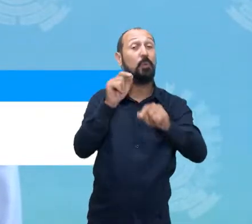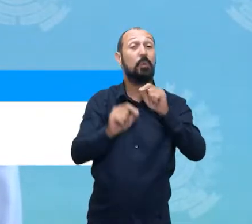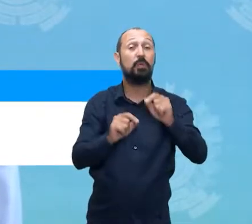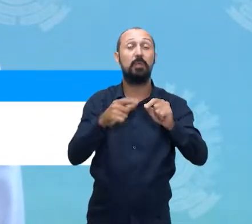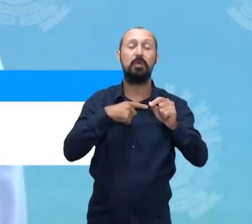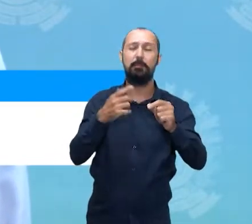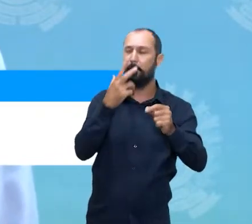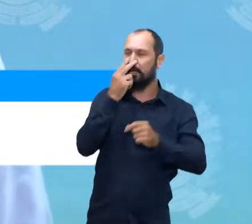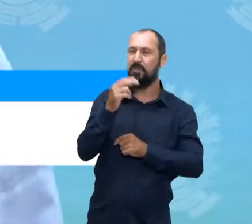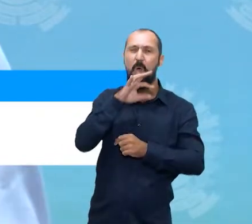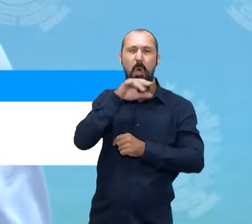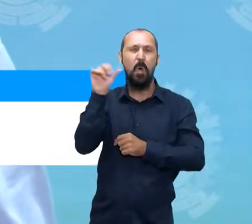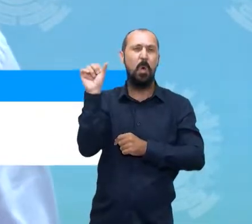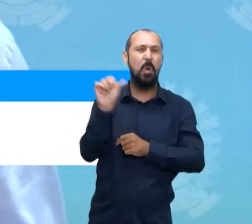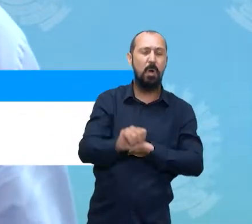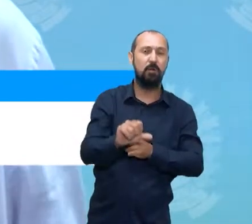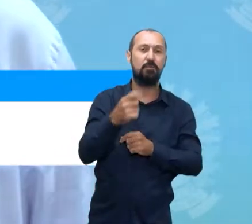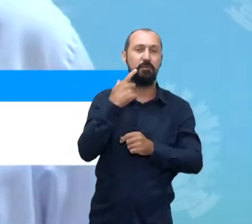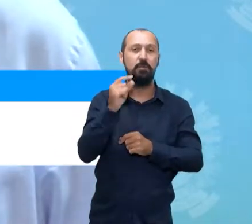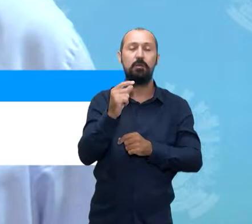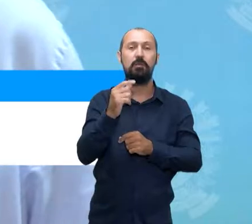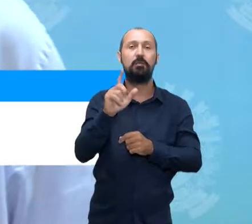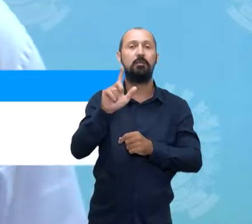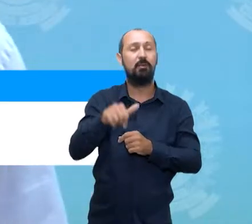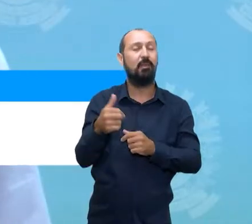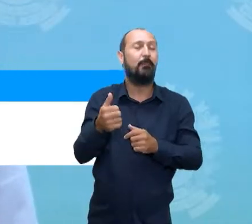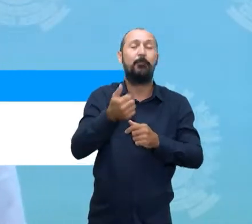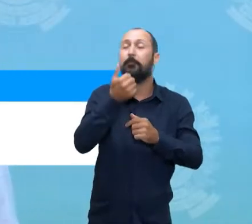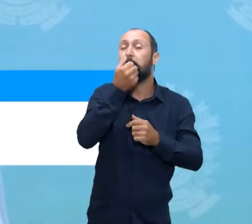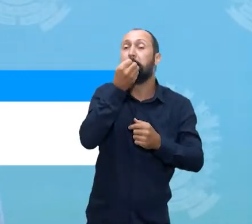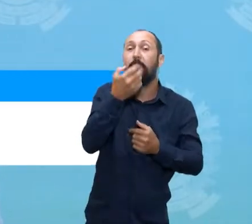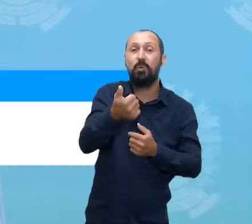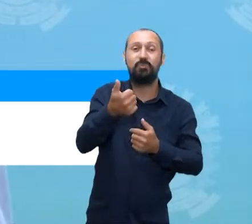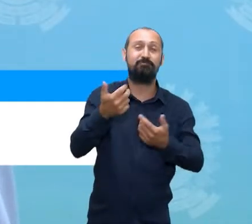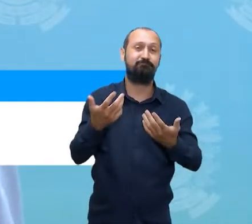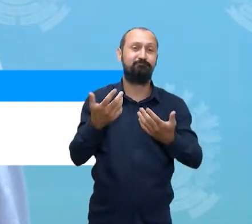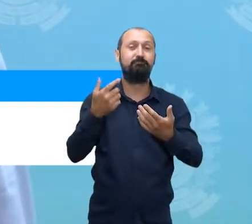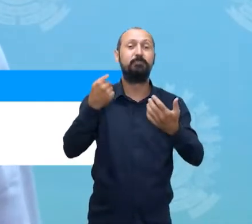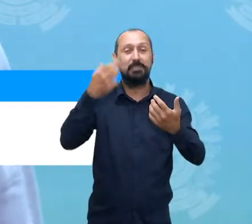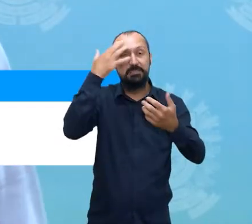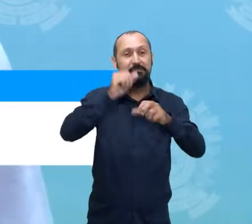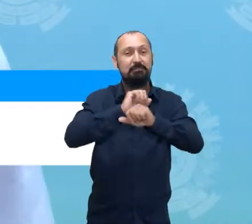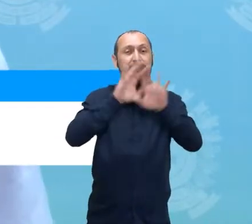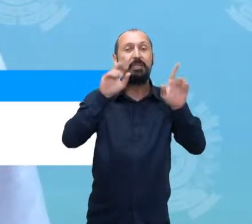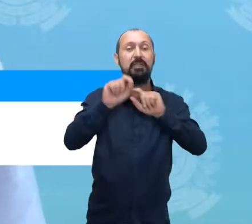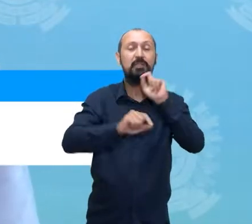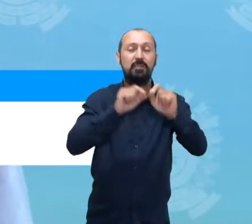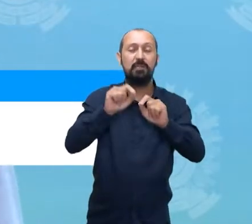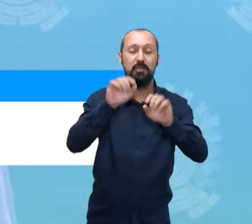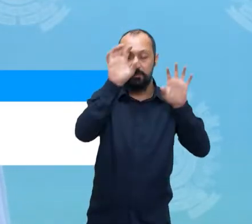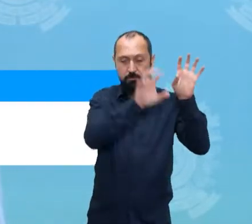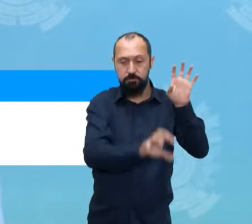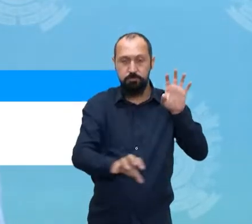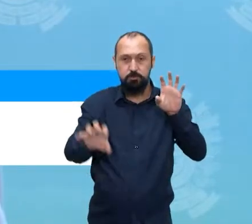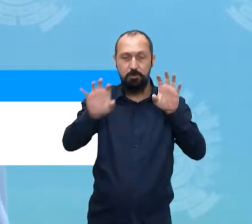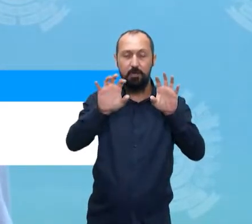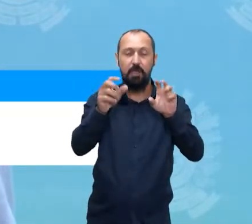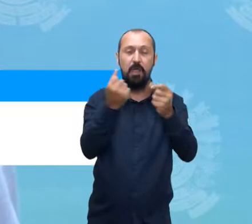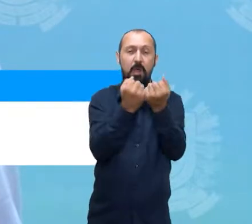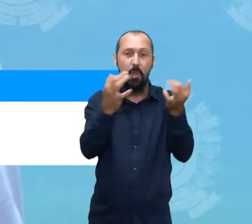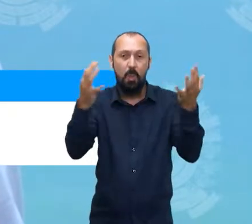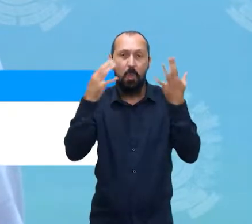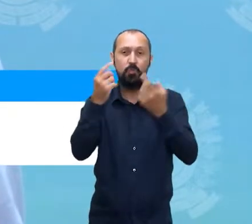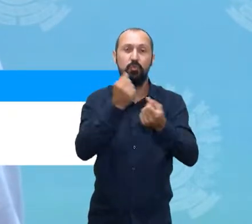ali de algo negativo e estamos trabalhando de forma positiva. Então nós temos que entender que o zoneamento ecológico econômico ele vai